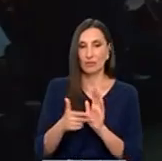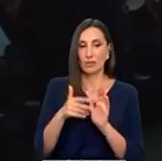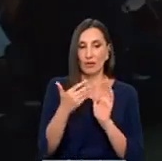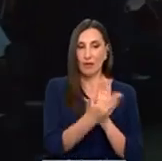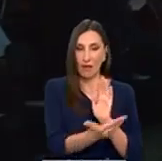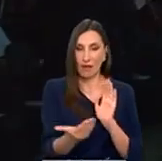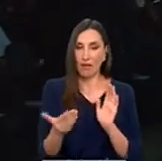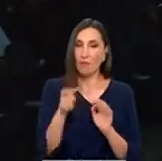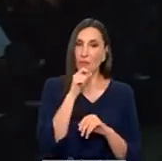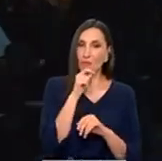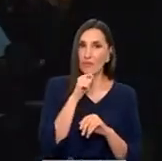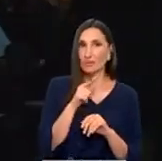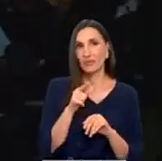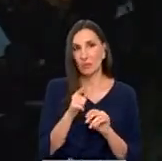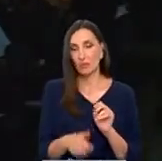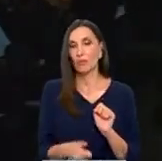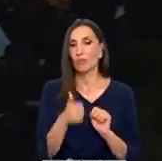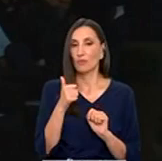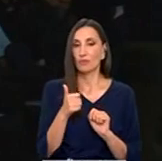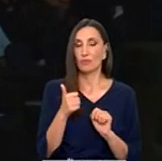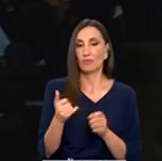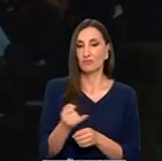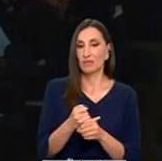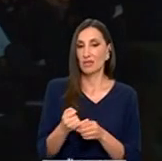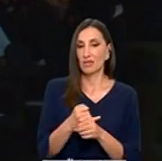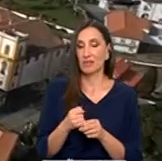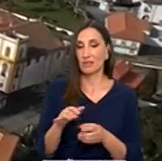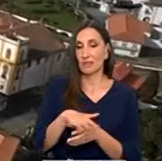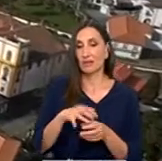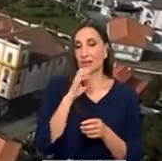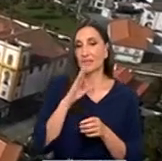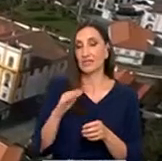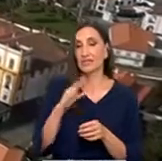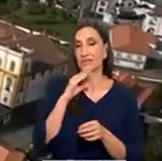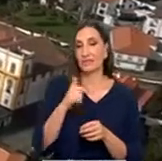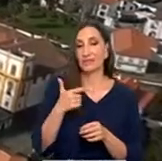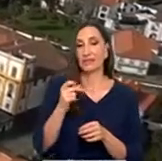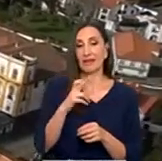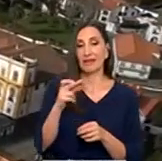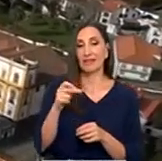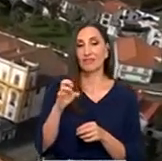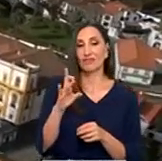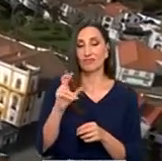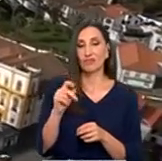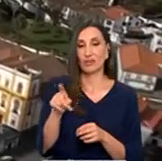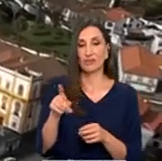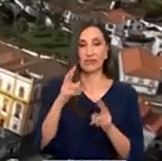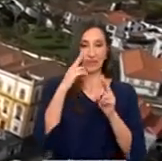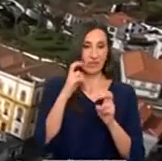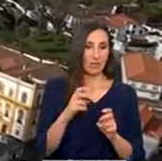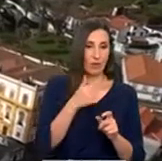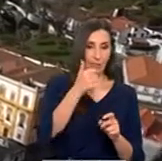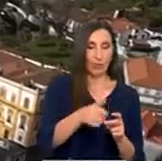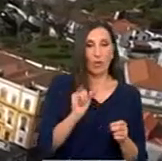temos provavelmente o melhor do arquipélago na área da ciência ali na Terra-Chã, do ponto de vista da investigação, do ponto de vista